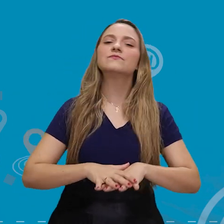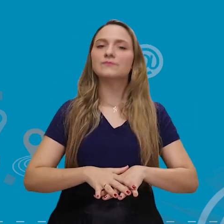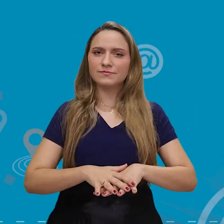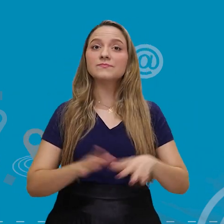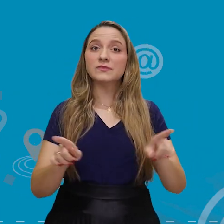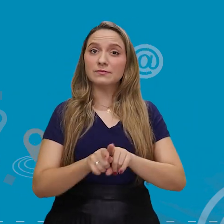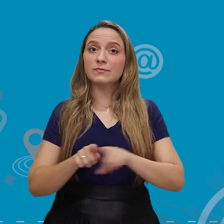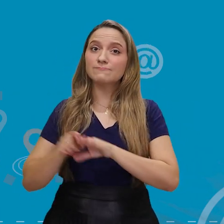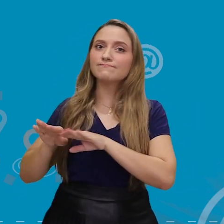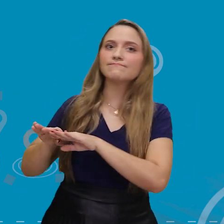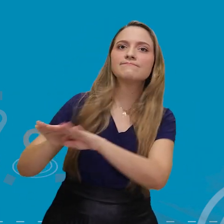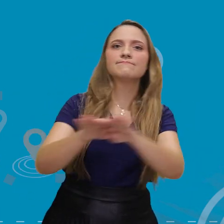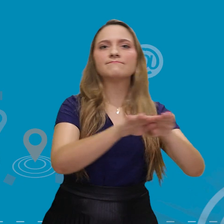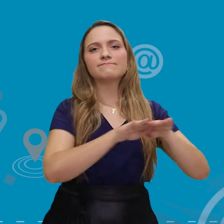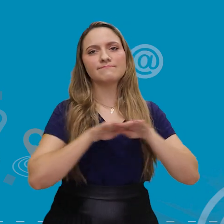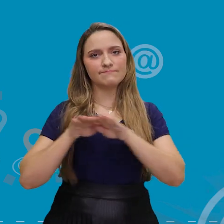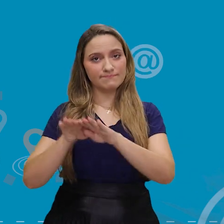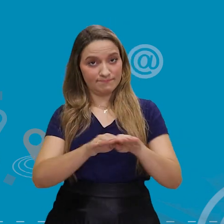inclusiva e